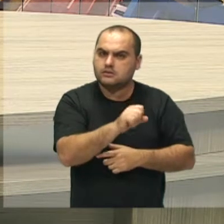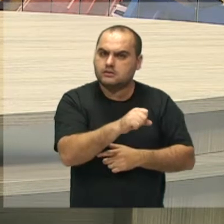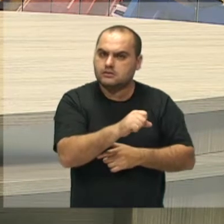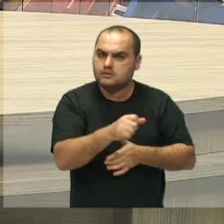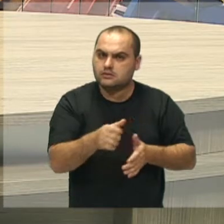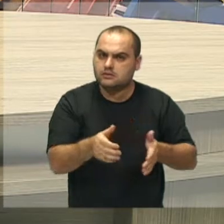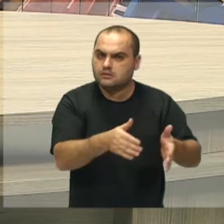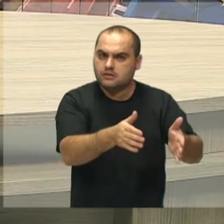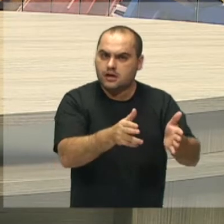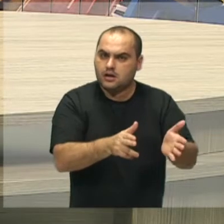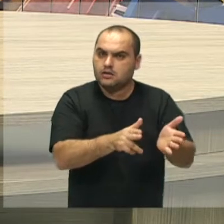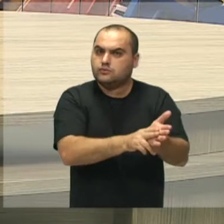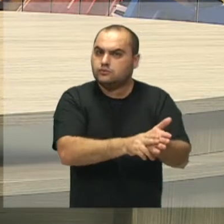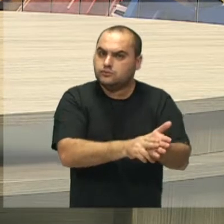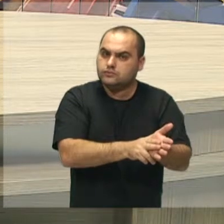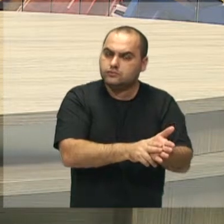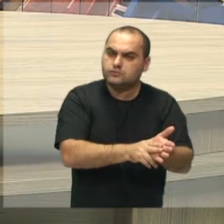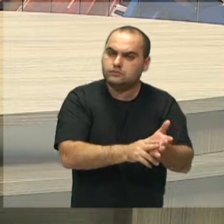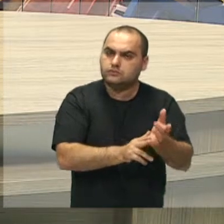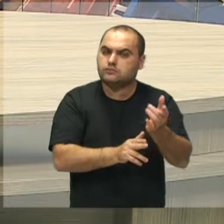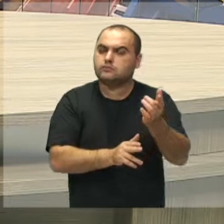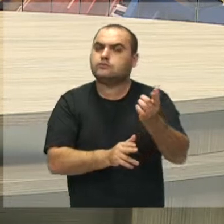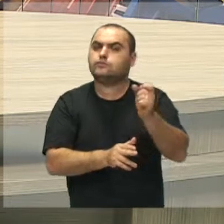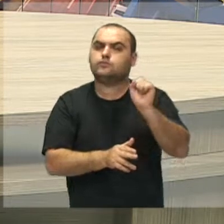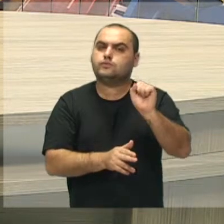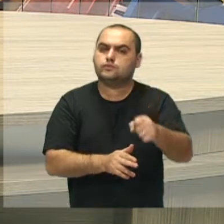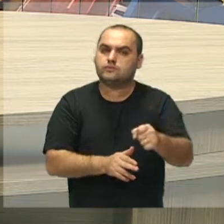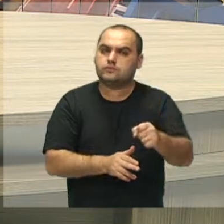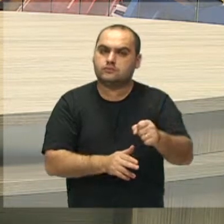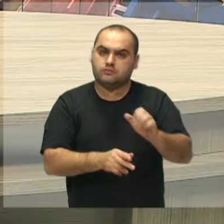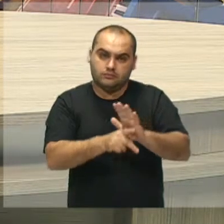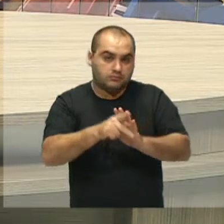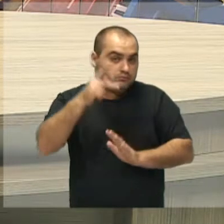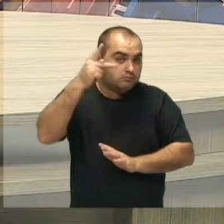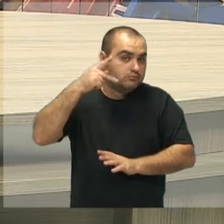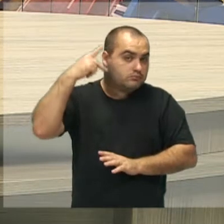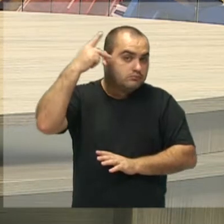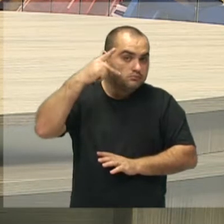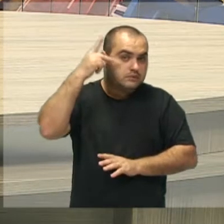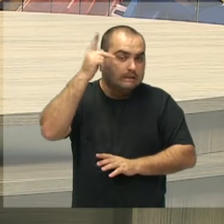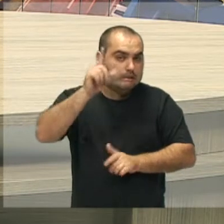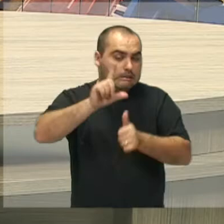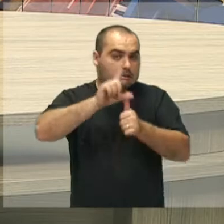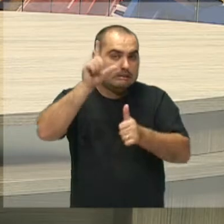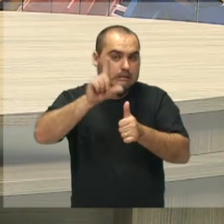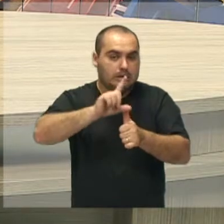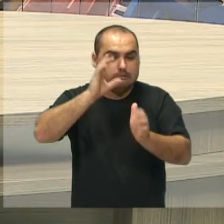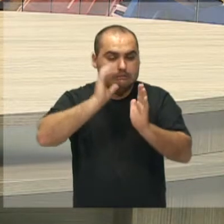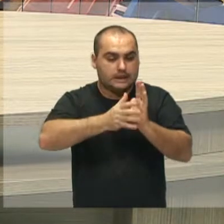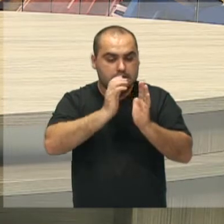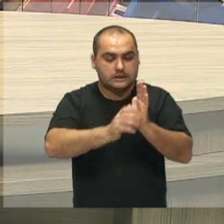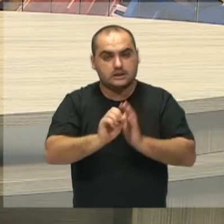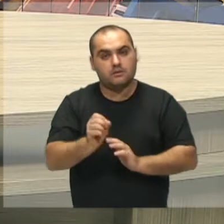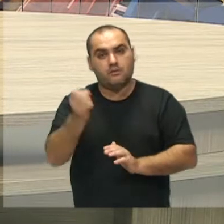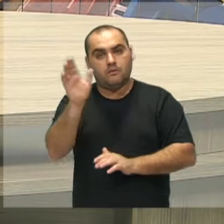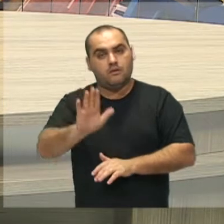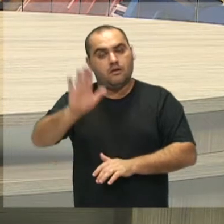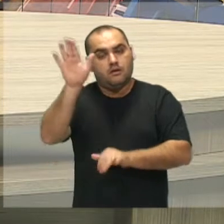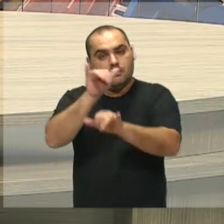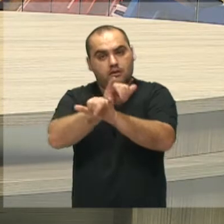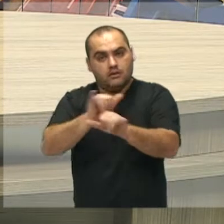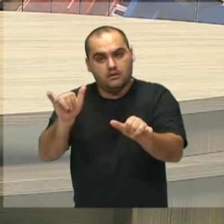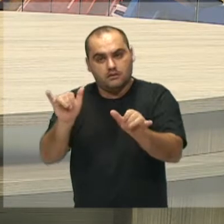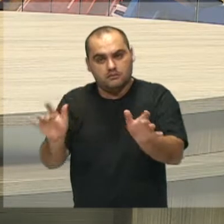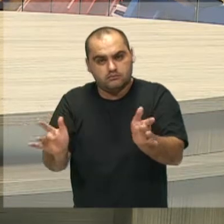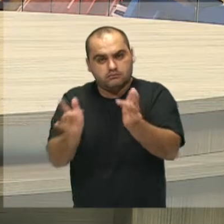assumindo uma grande frente política que partidos ou candidatos vinculados